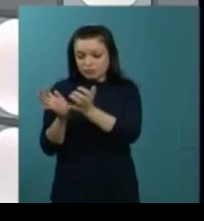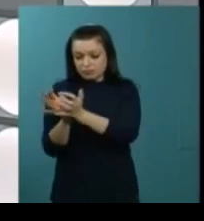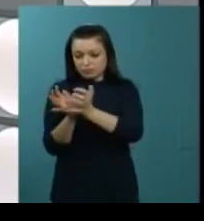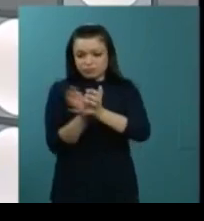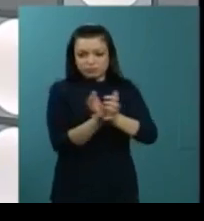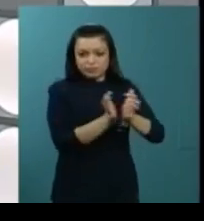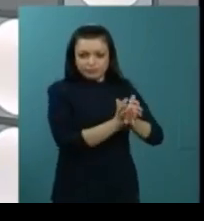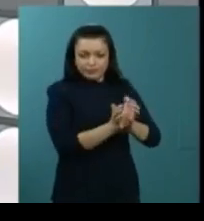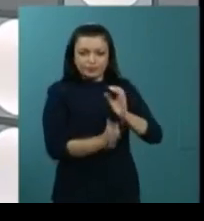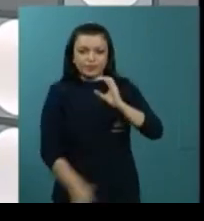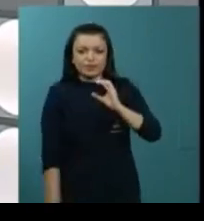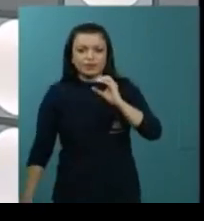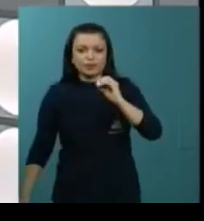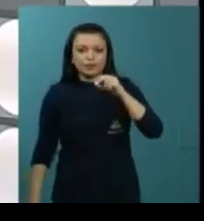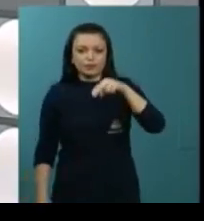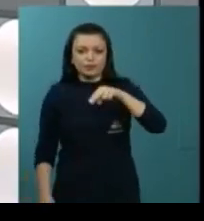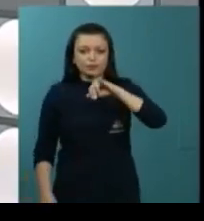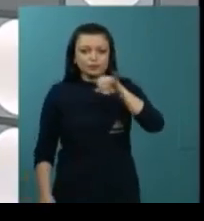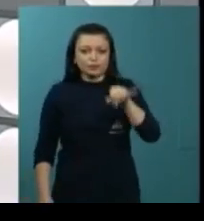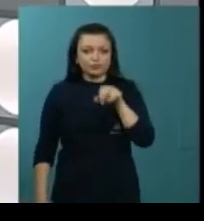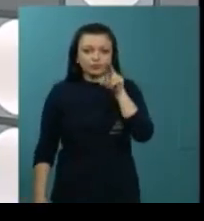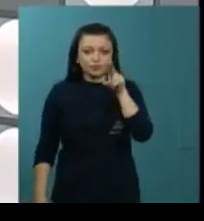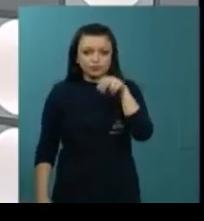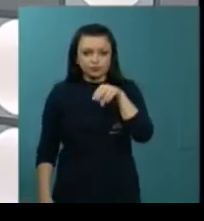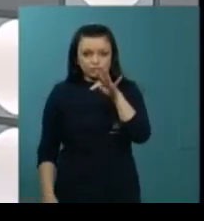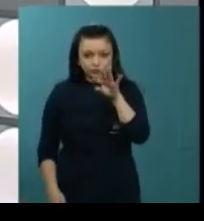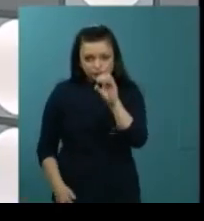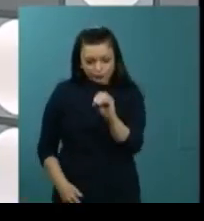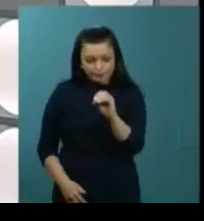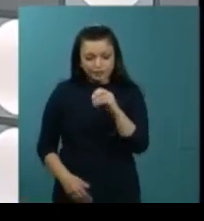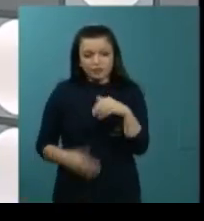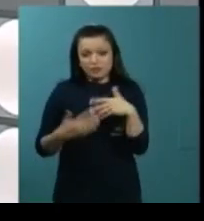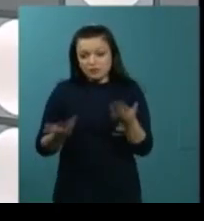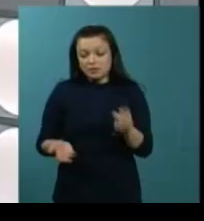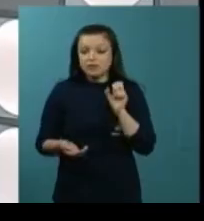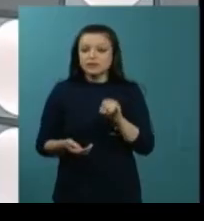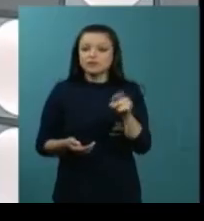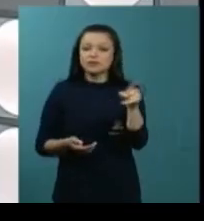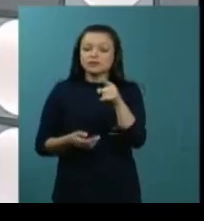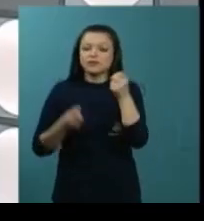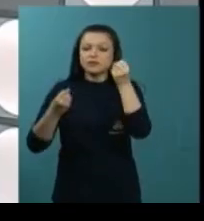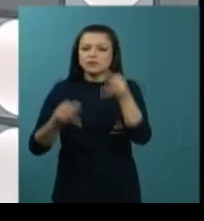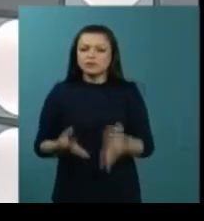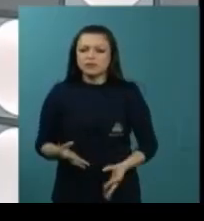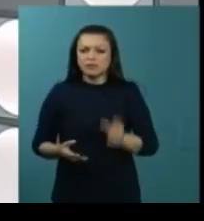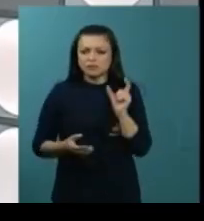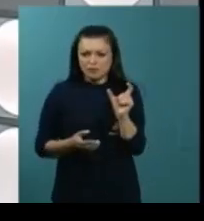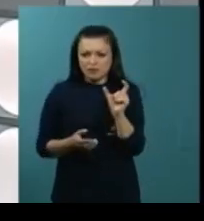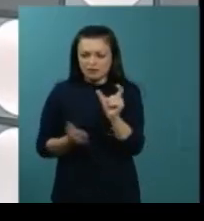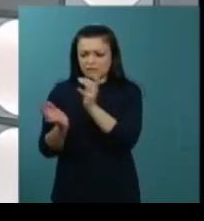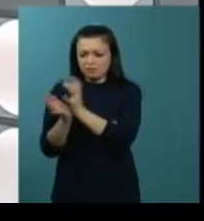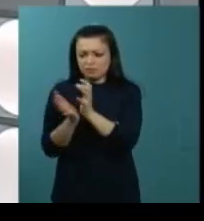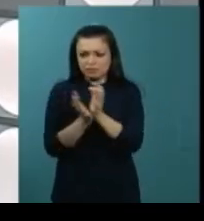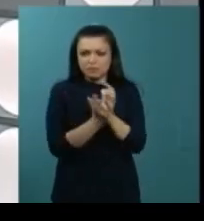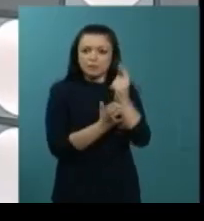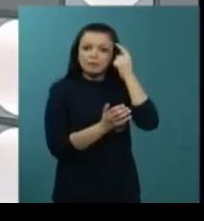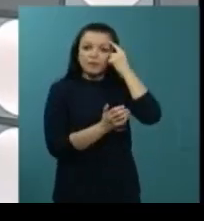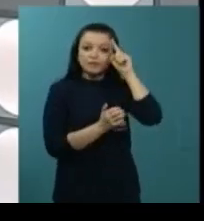se fala em conjunto, pode até ser que você se lembre de um conjunto de música. E esse conceito estará